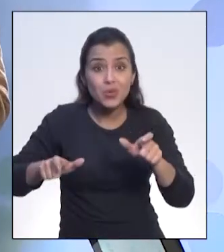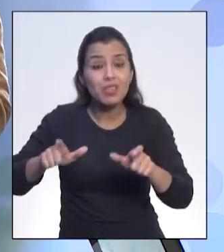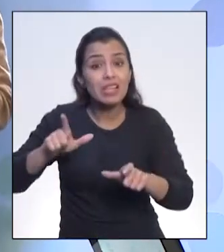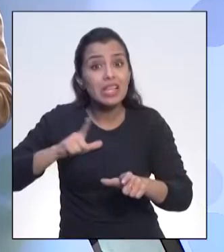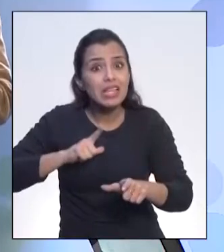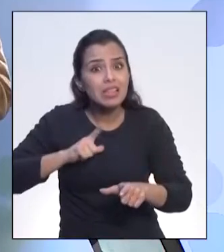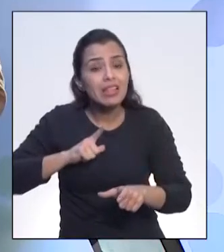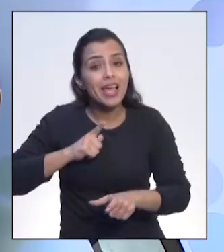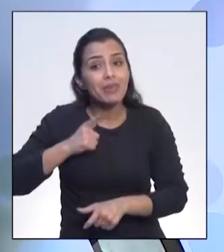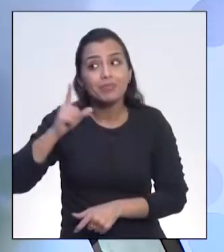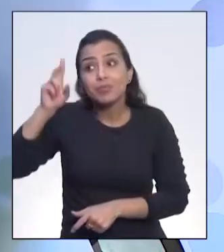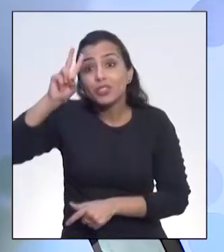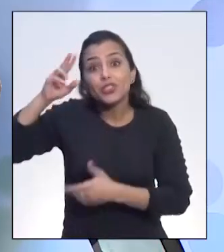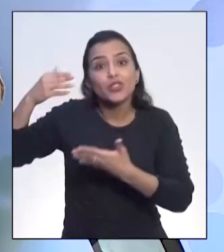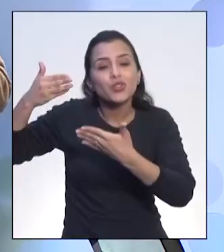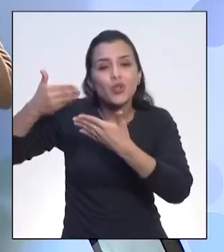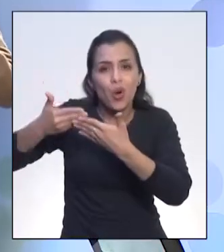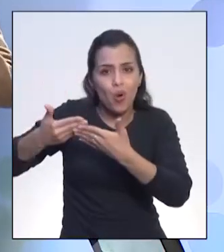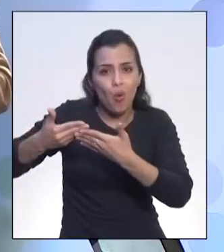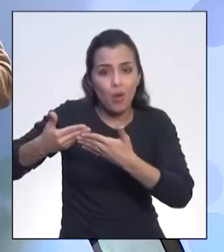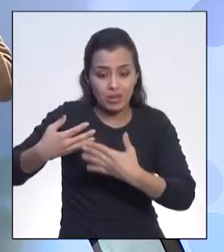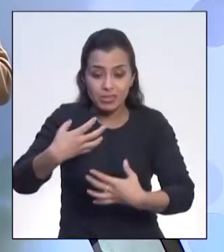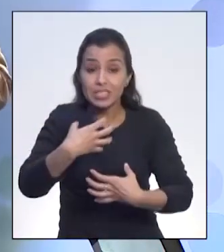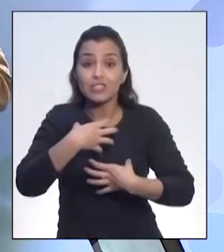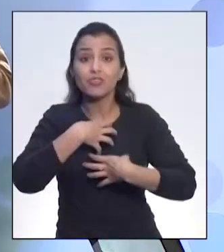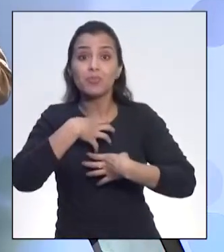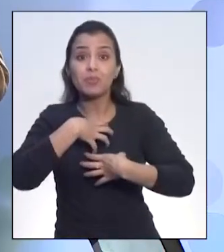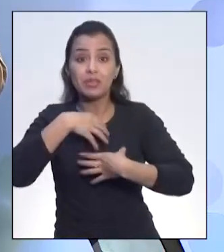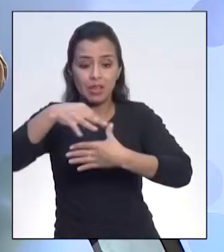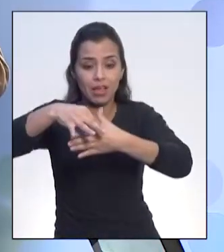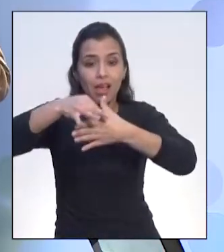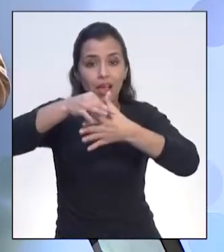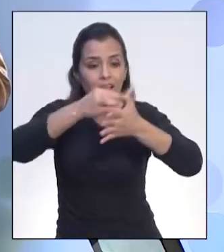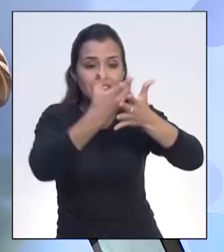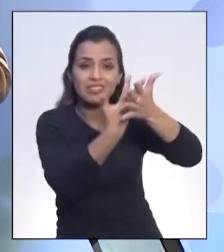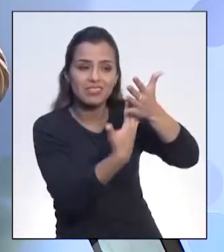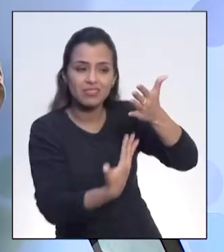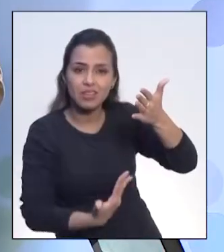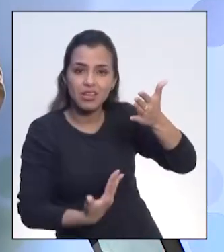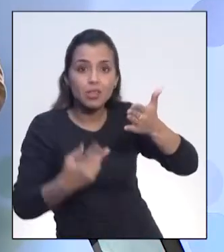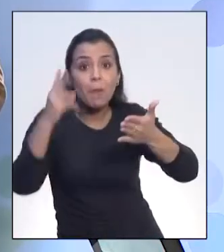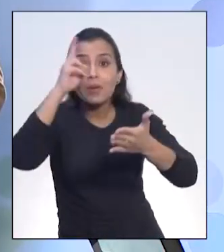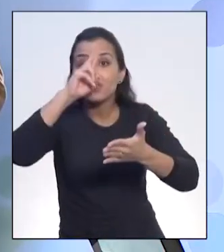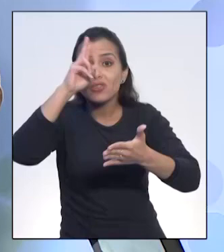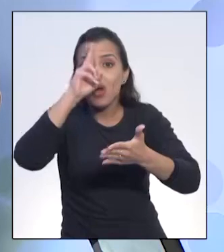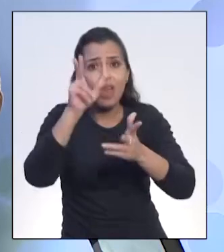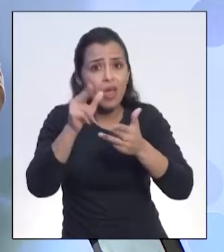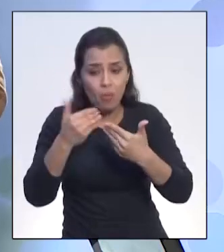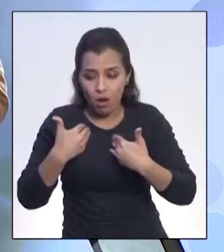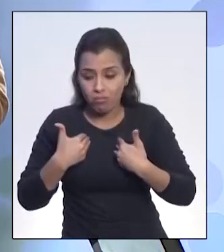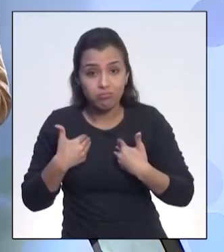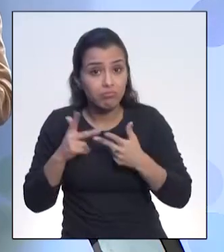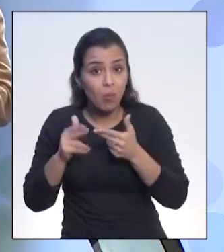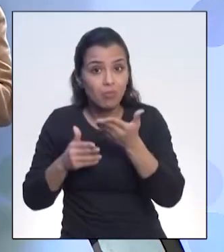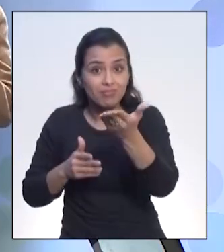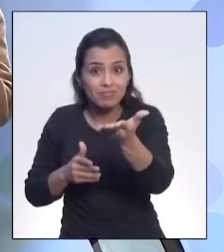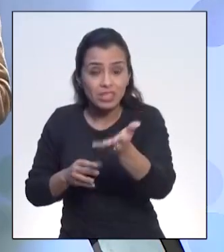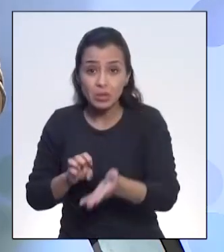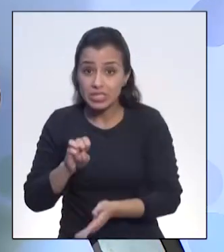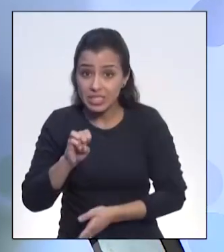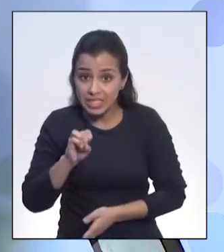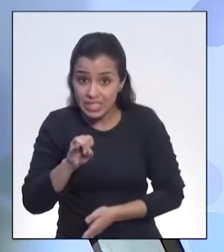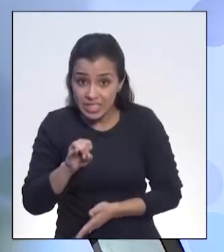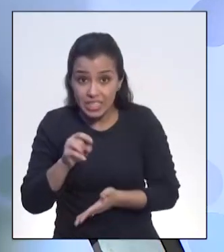têm sentimentos, pessoas que têm carne e sangue e história, como nós. Então, se nós não queremos,